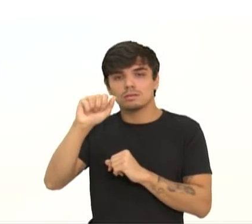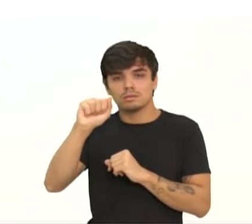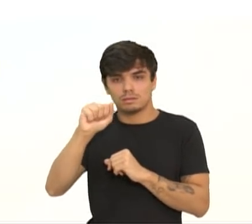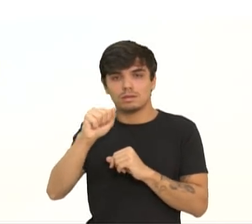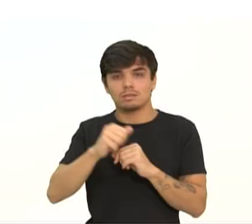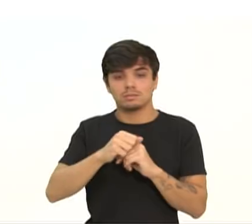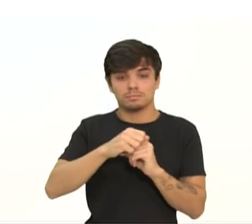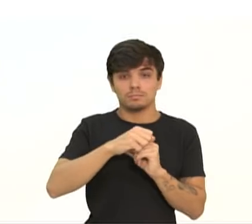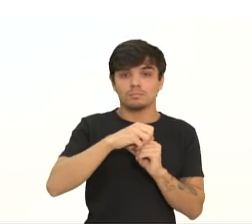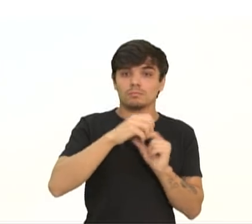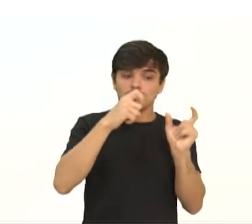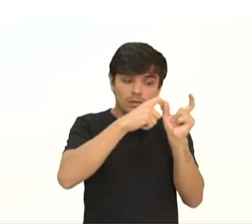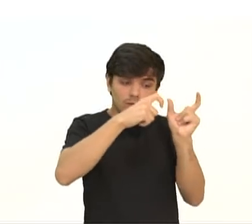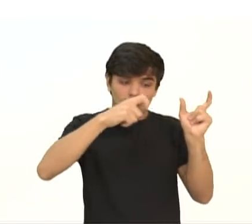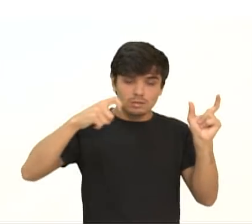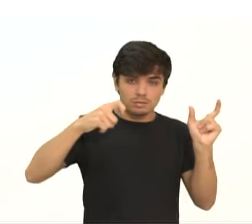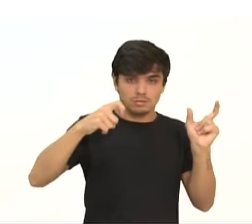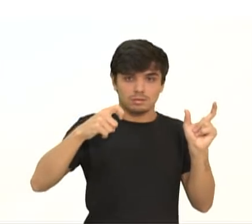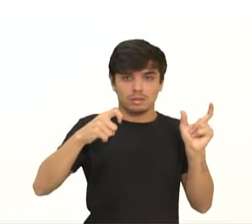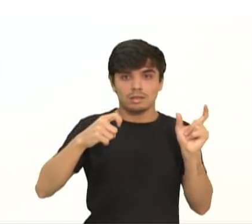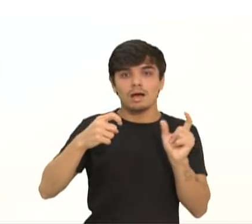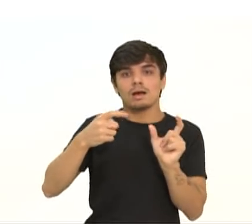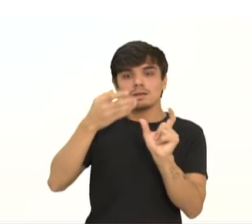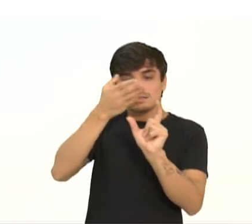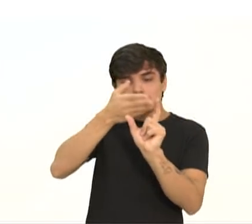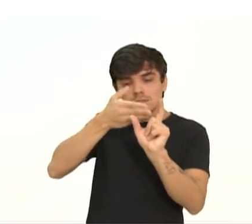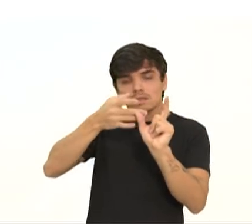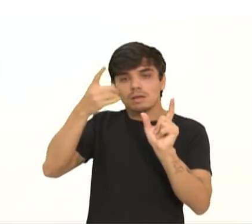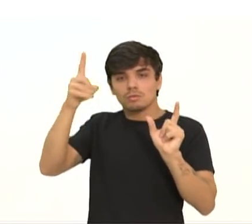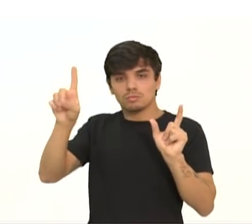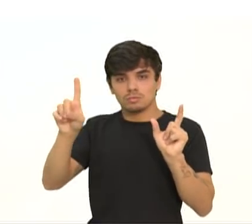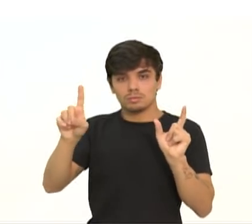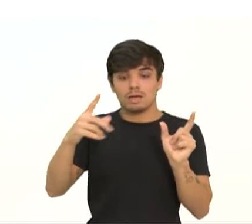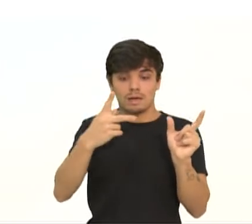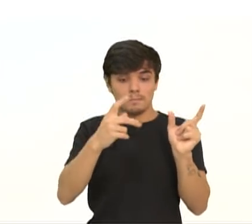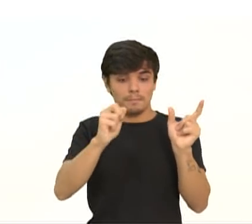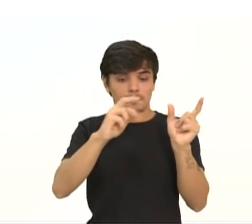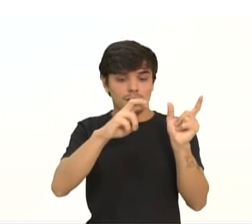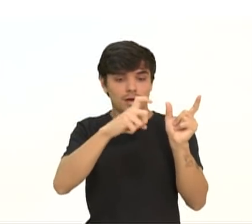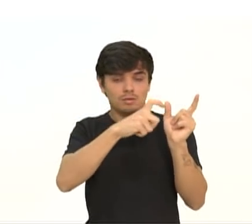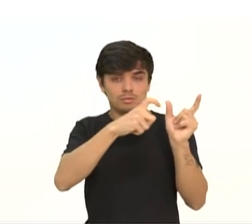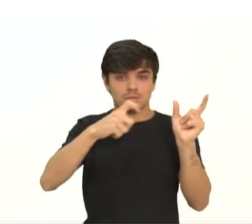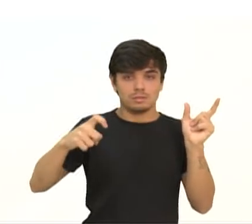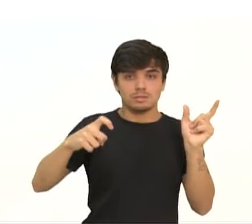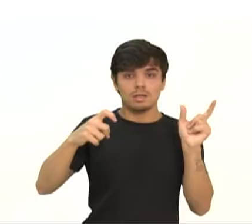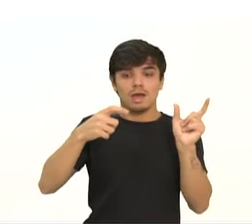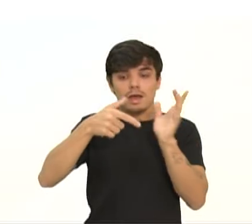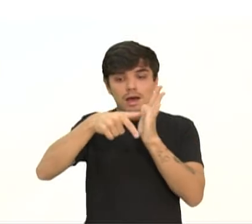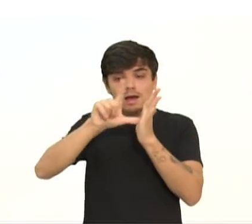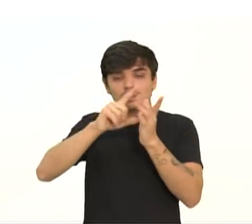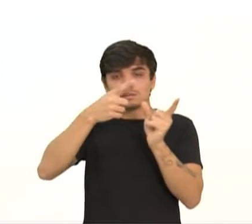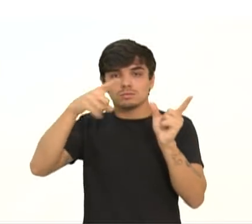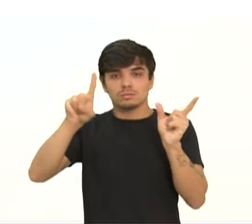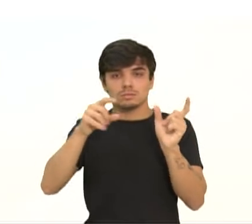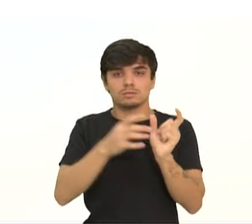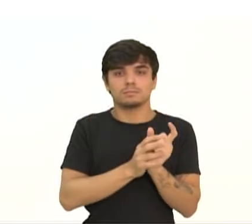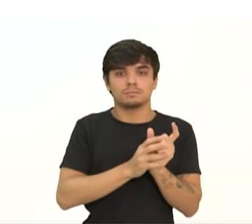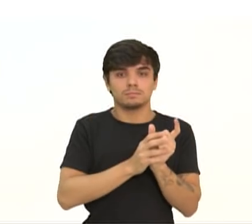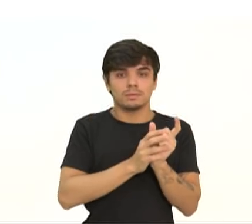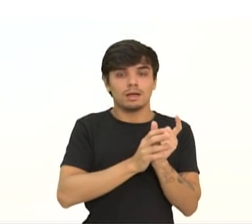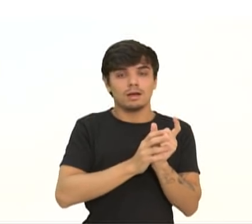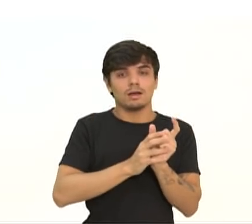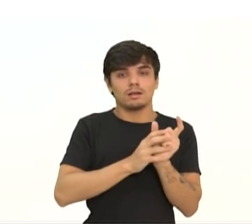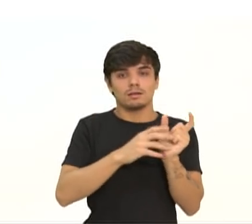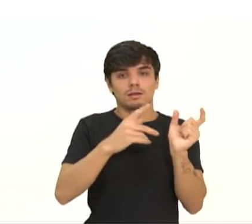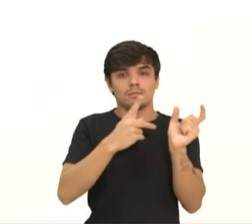a última. Paroxítona, quando a sílaba tônica é a penúltima. Proparoxítona, quando a sílaba